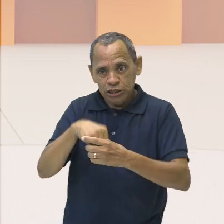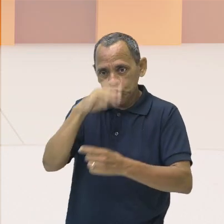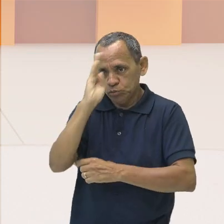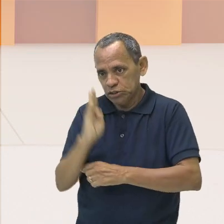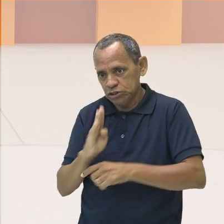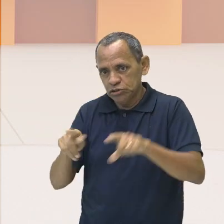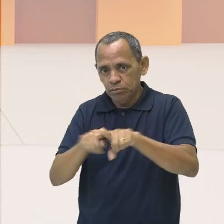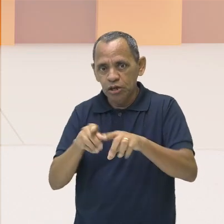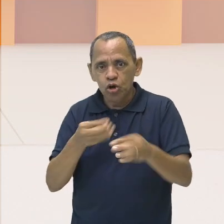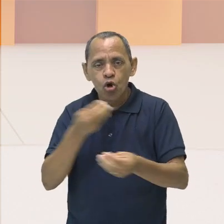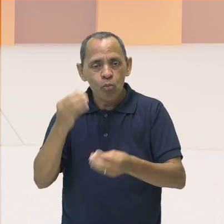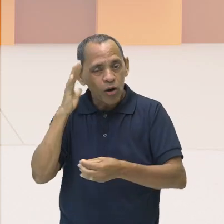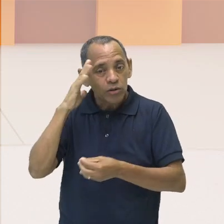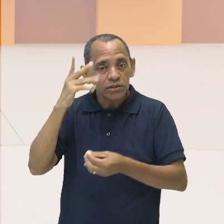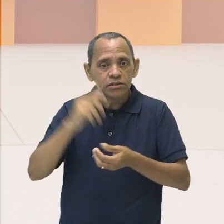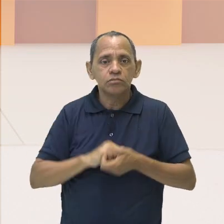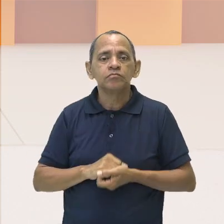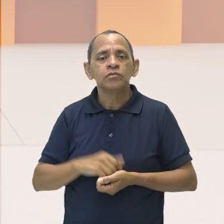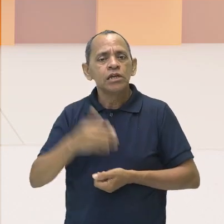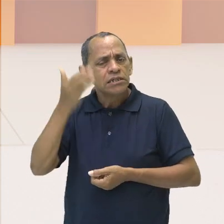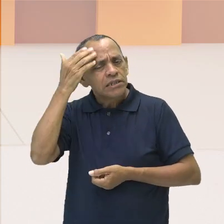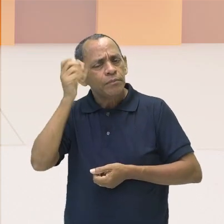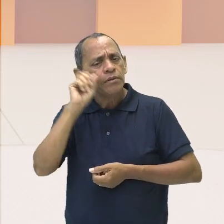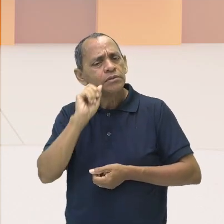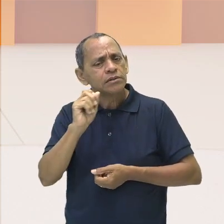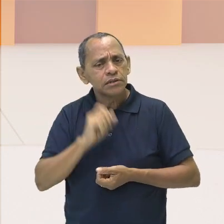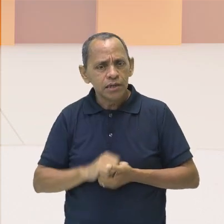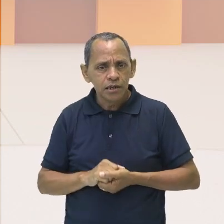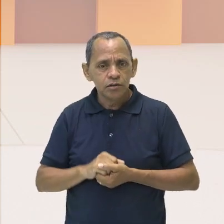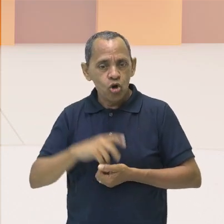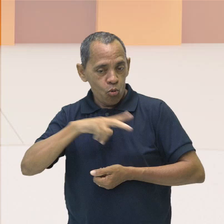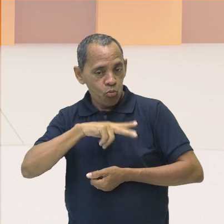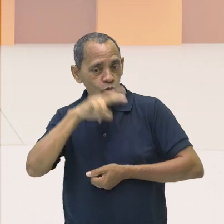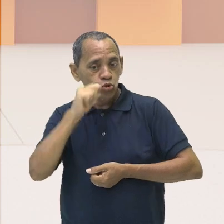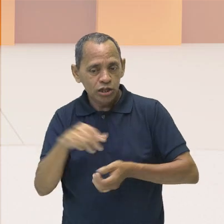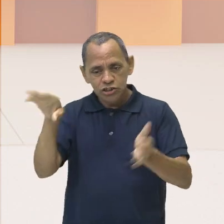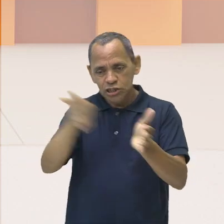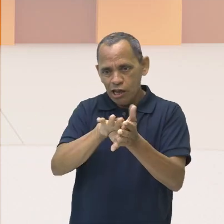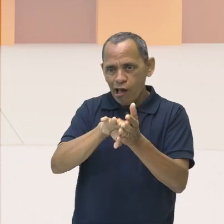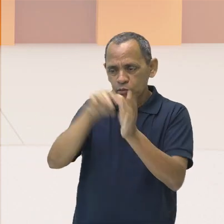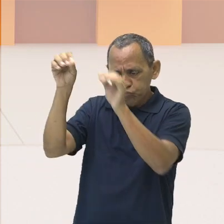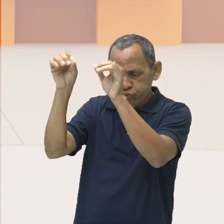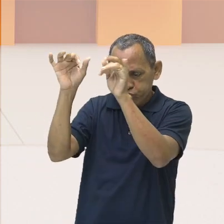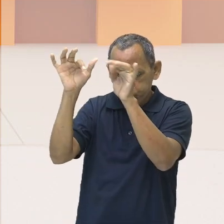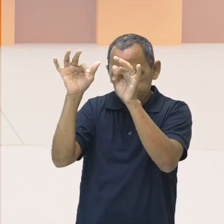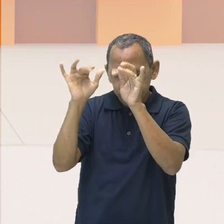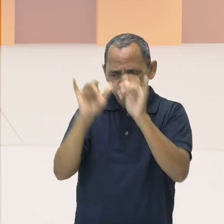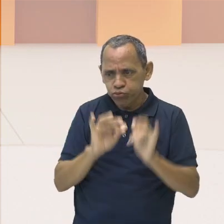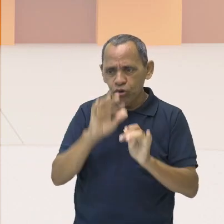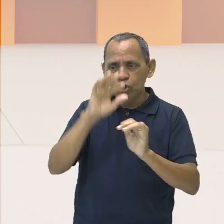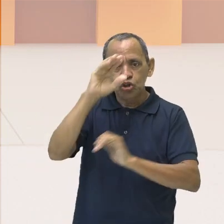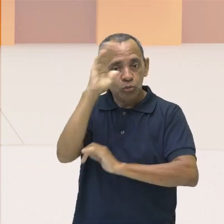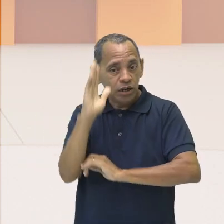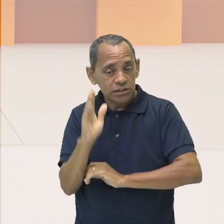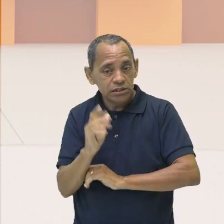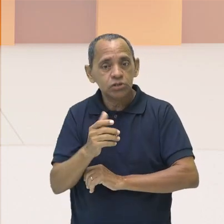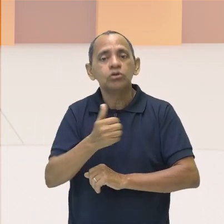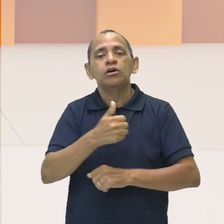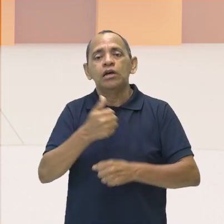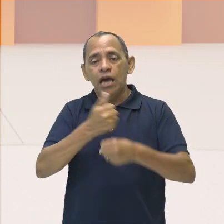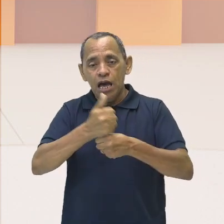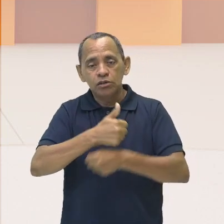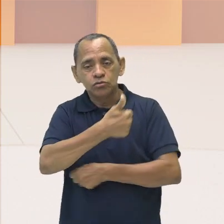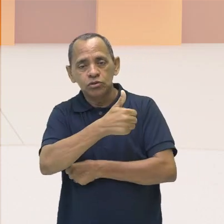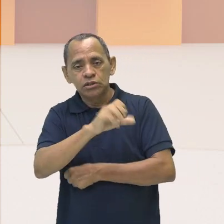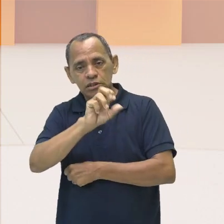de ocupação? Bem, nós sabemos que os portugueses chegaram oficialmente ao território brasileiro em 1500.